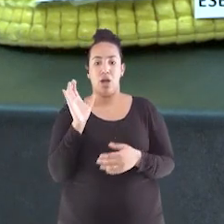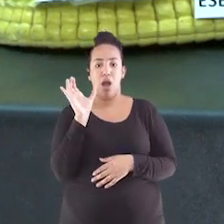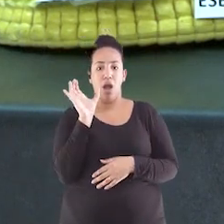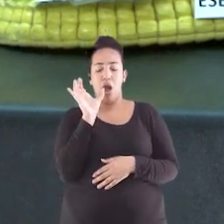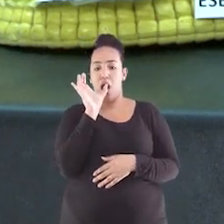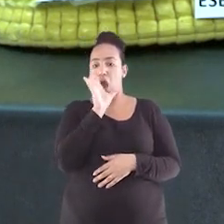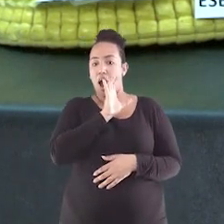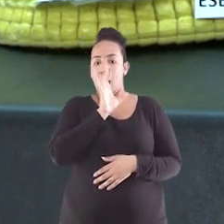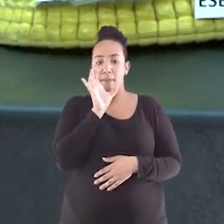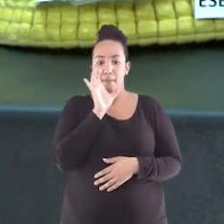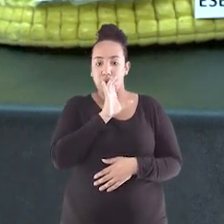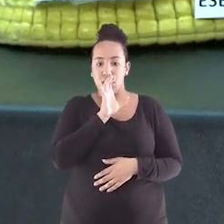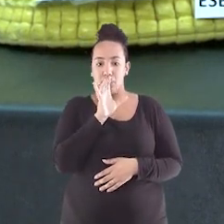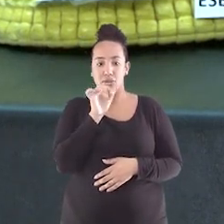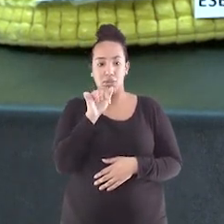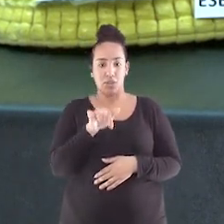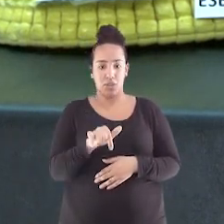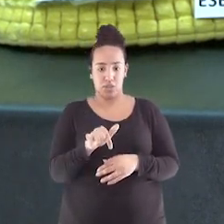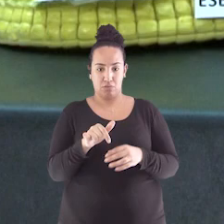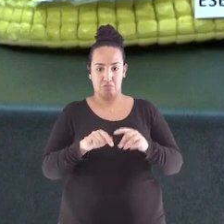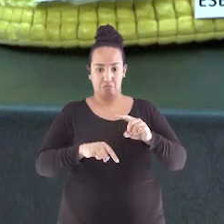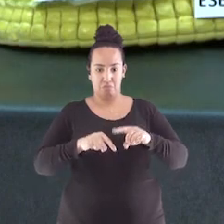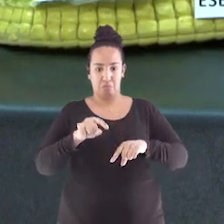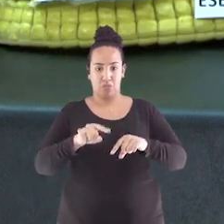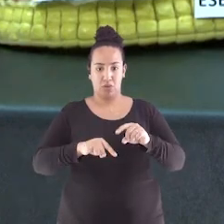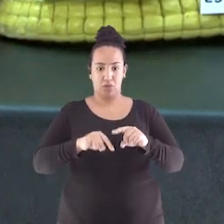a enorme coisa